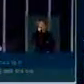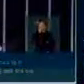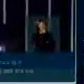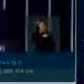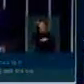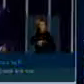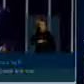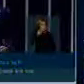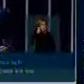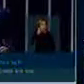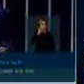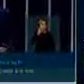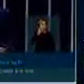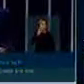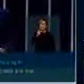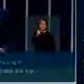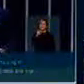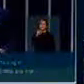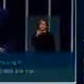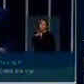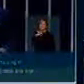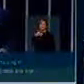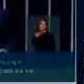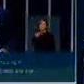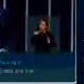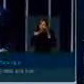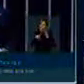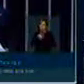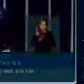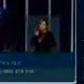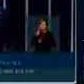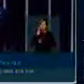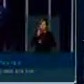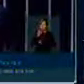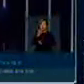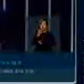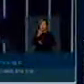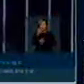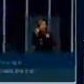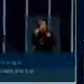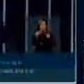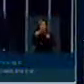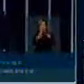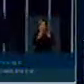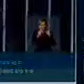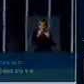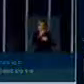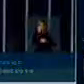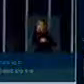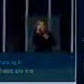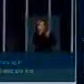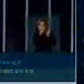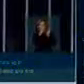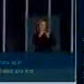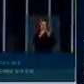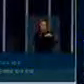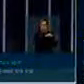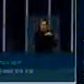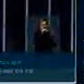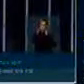local já disse que não tem aonde reassentar essas pessoas. Ou seja, você vai tirar famílias,